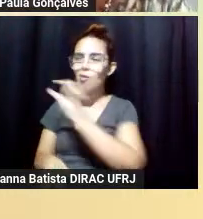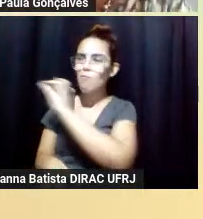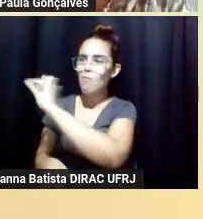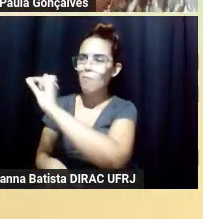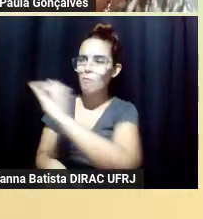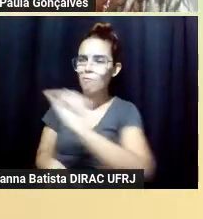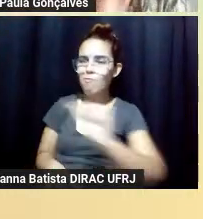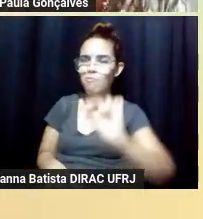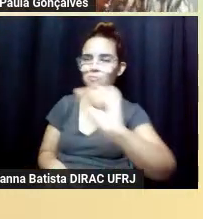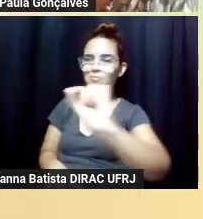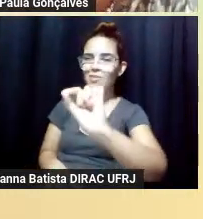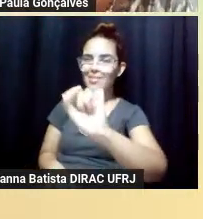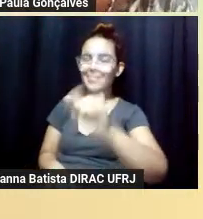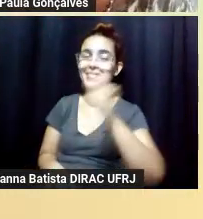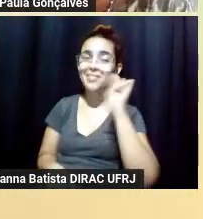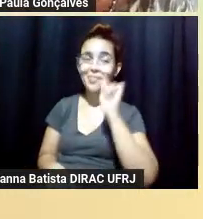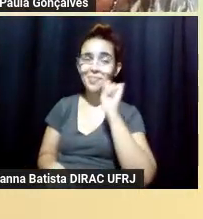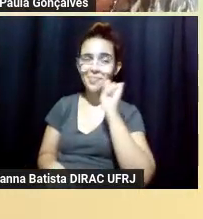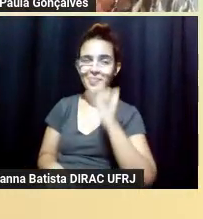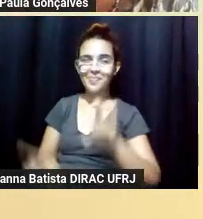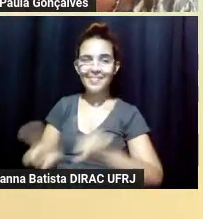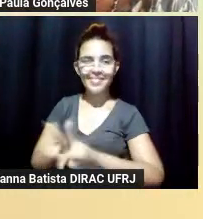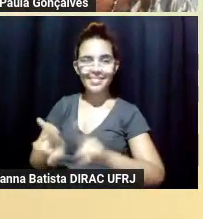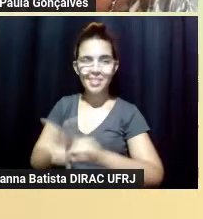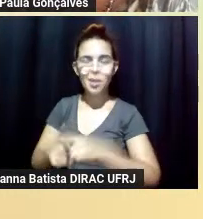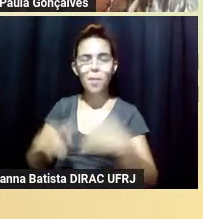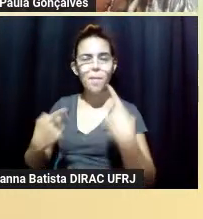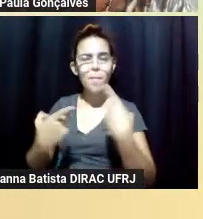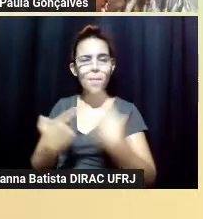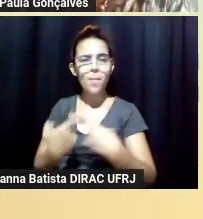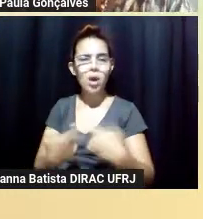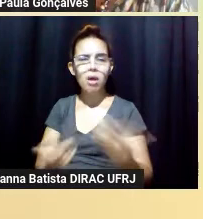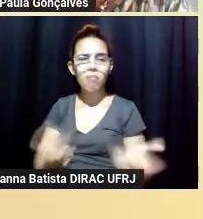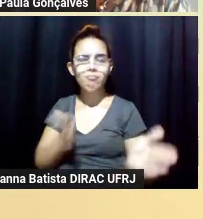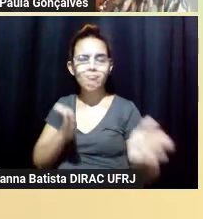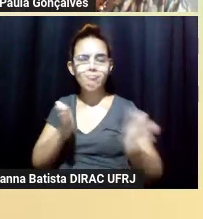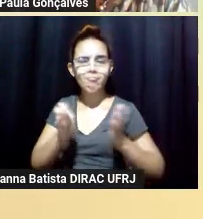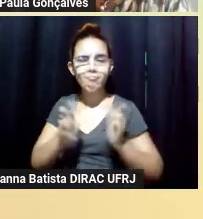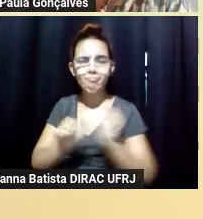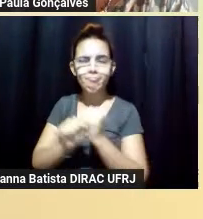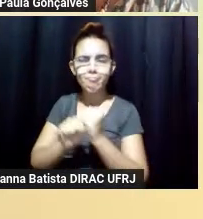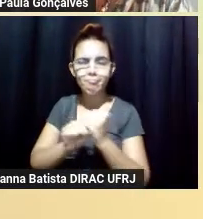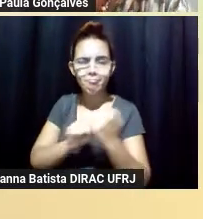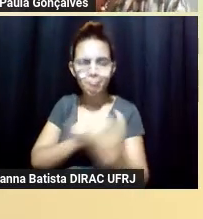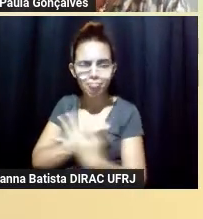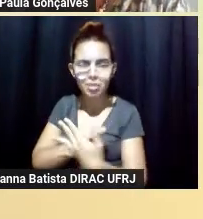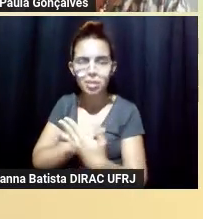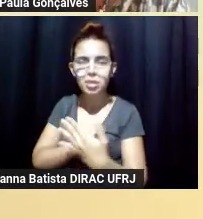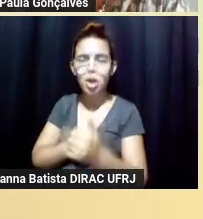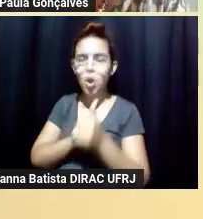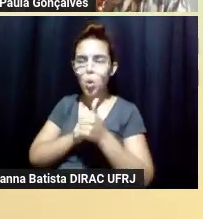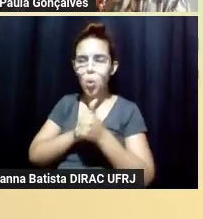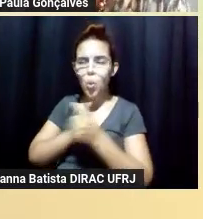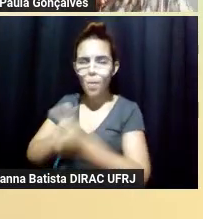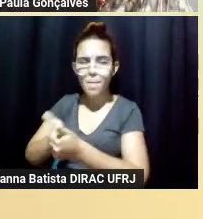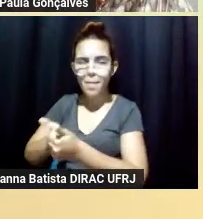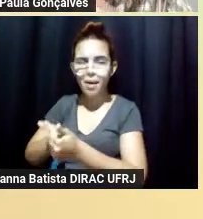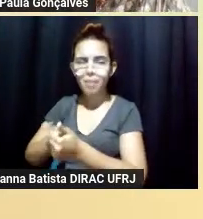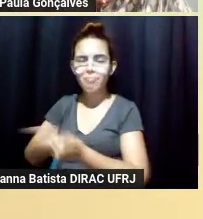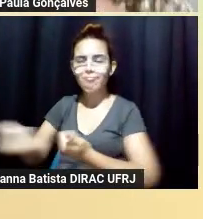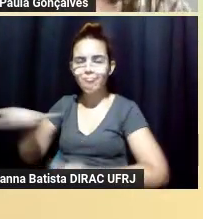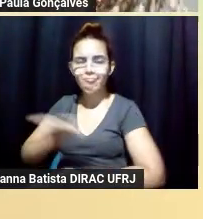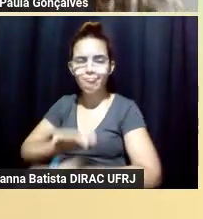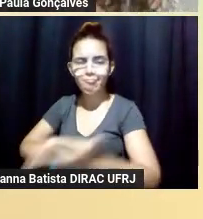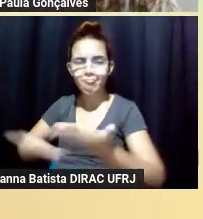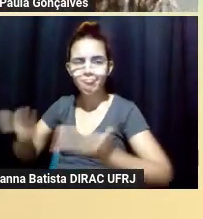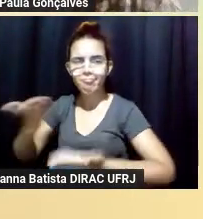durante a pandemia muitas conversas nossas, muitas trocas, né? E entendem que a mãe agora é uma mulher que se